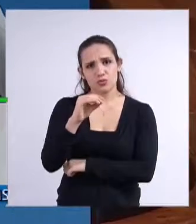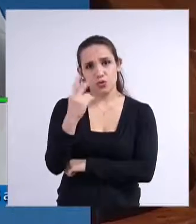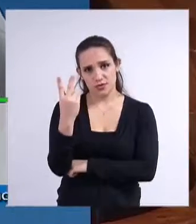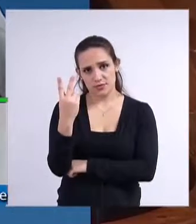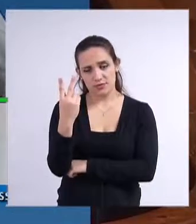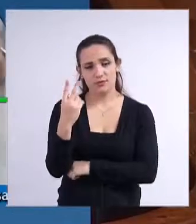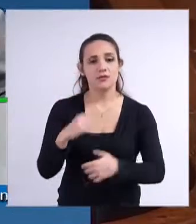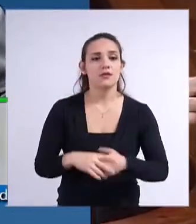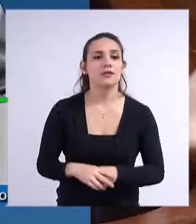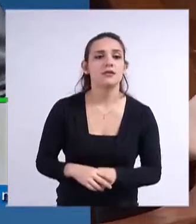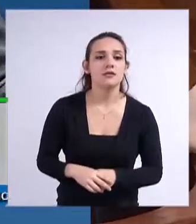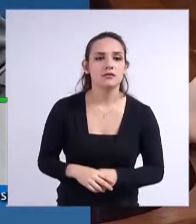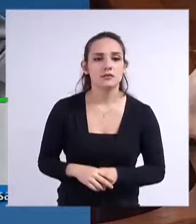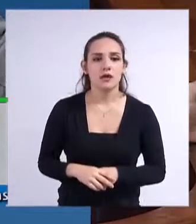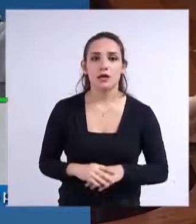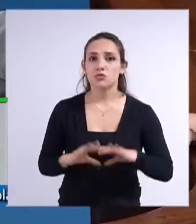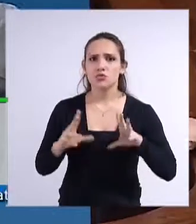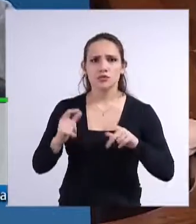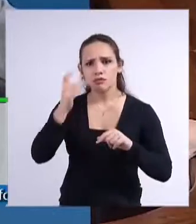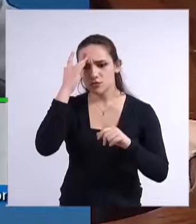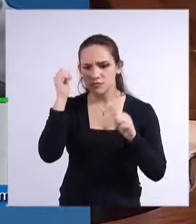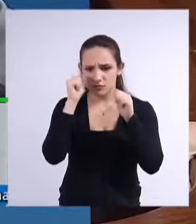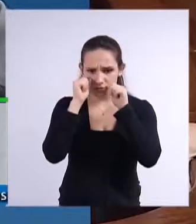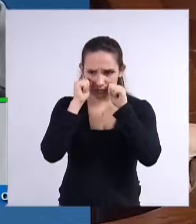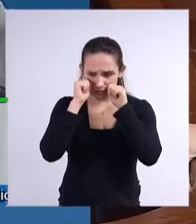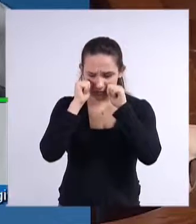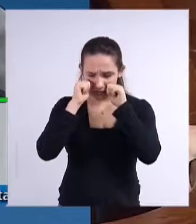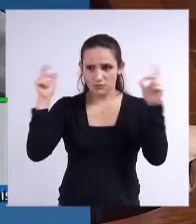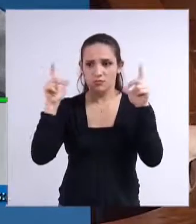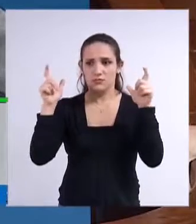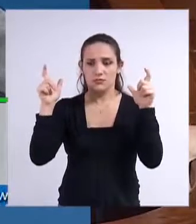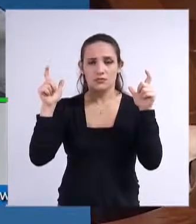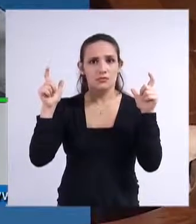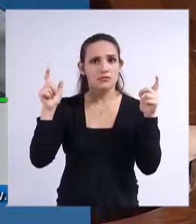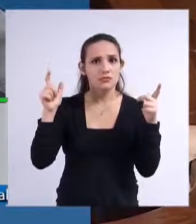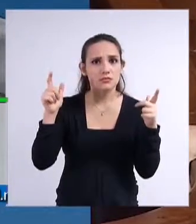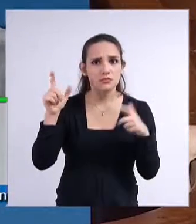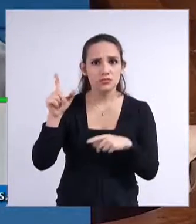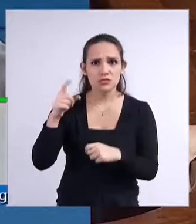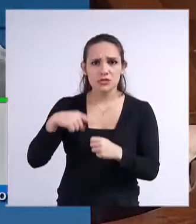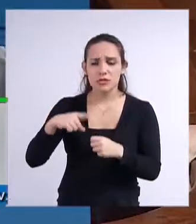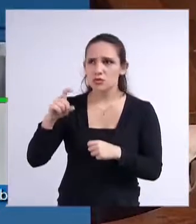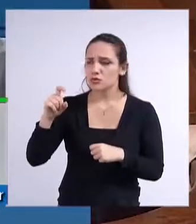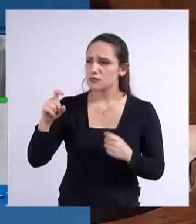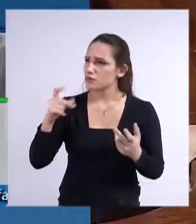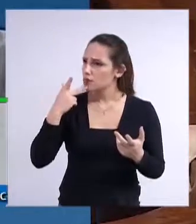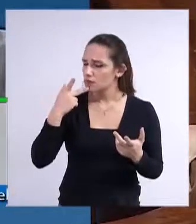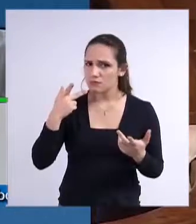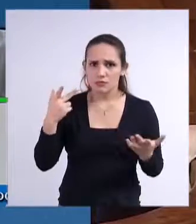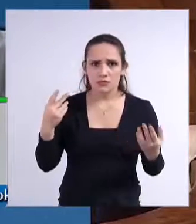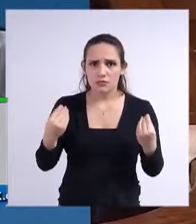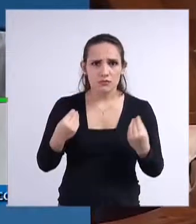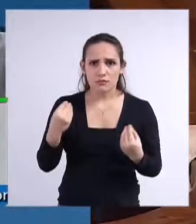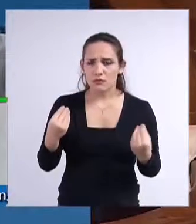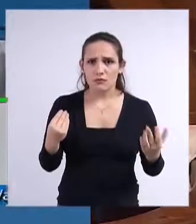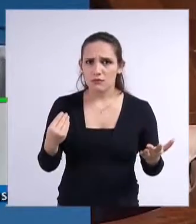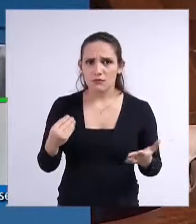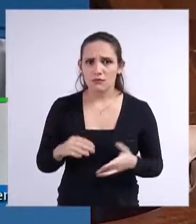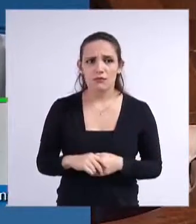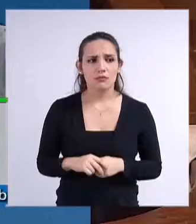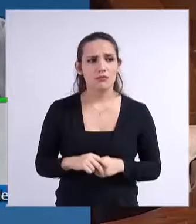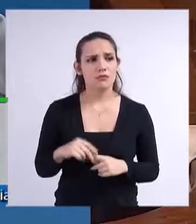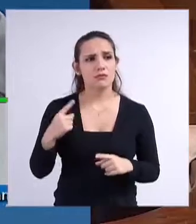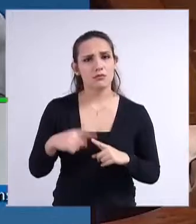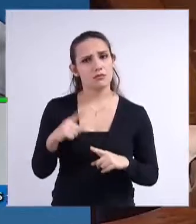que alarmou o município de Dourados nos últimos dias. Porque